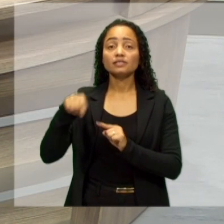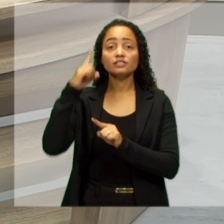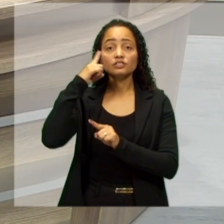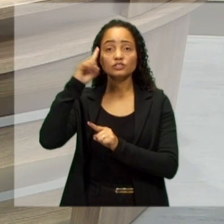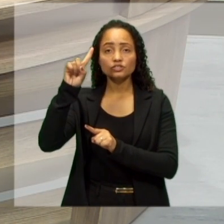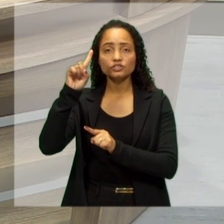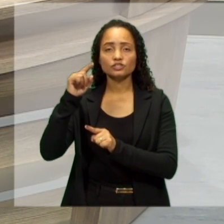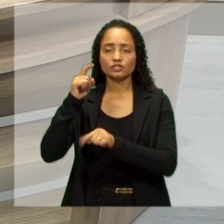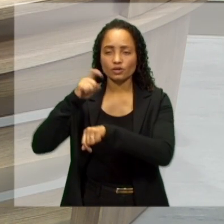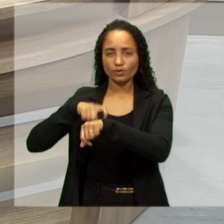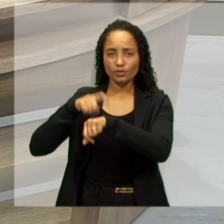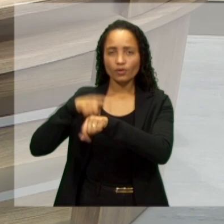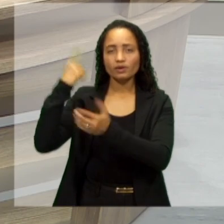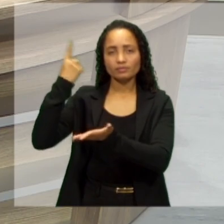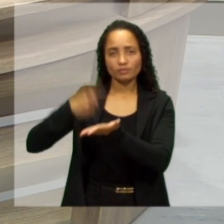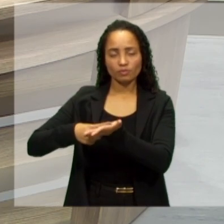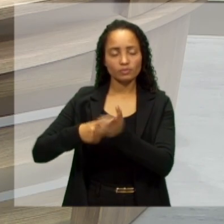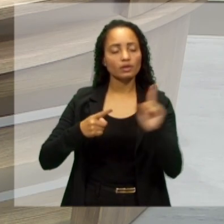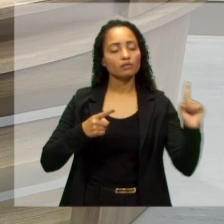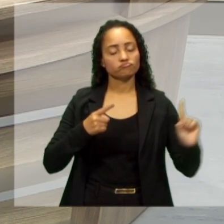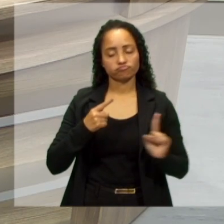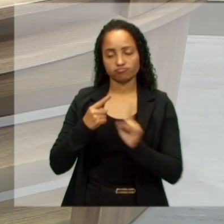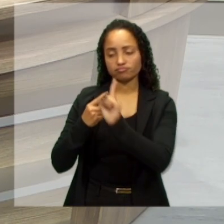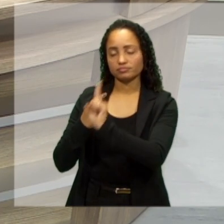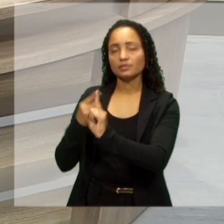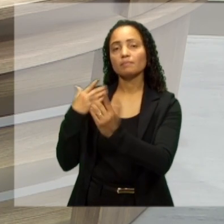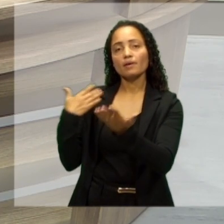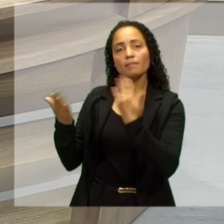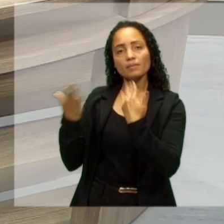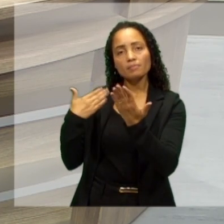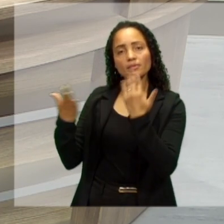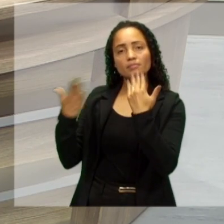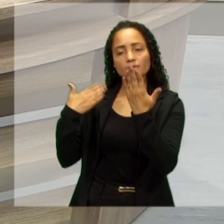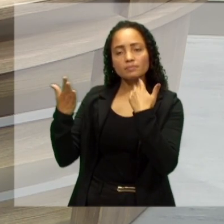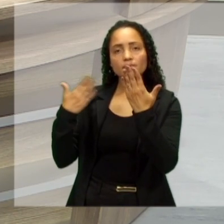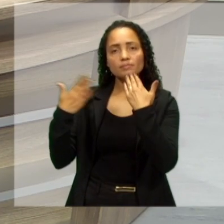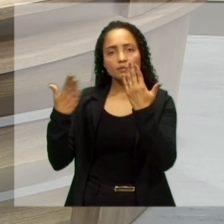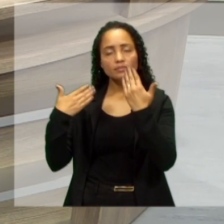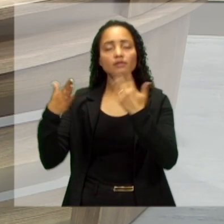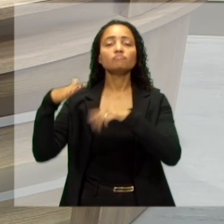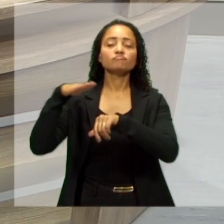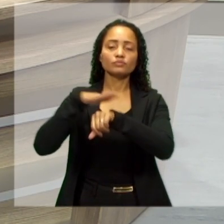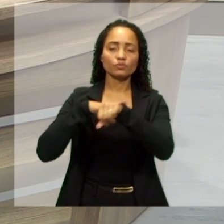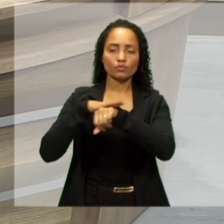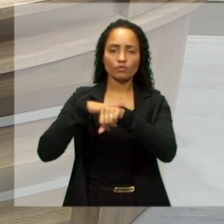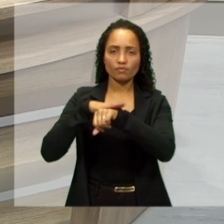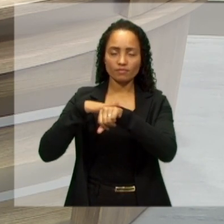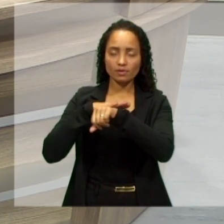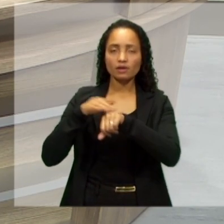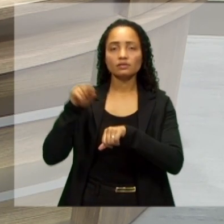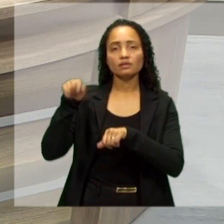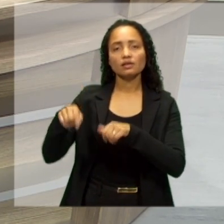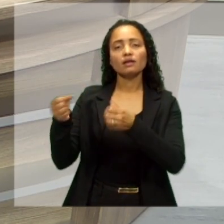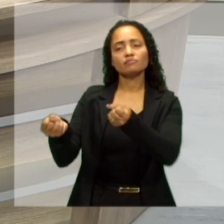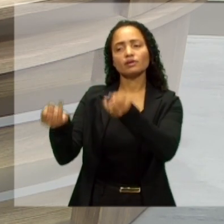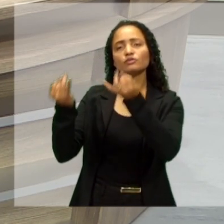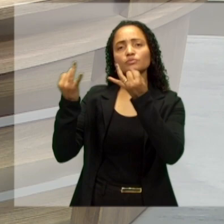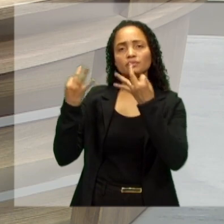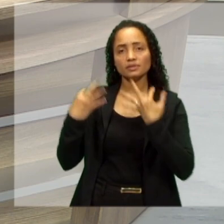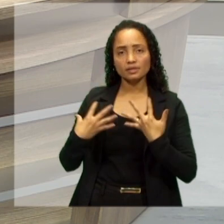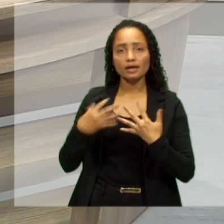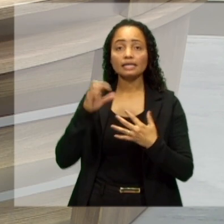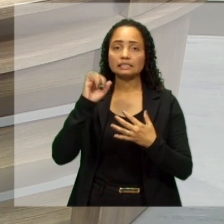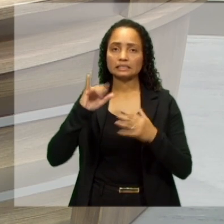hora marcado, ele vai conversar com o responsável, onde vai ter início a sua demanda. Se for apresentar uma defesa, se for entrar